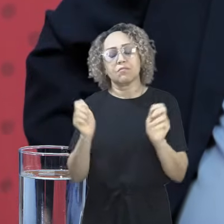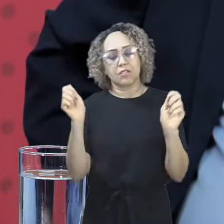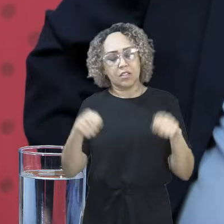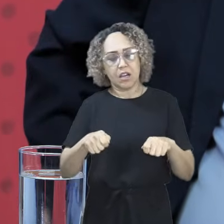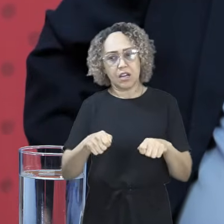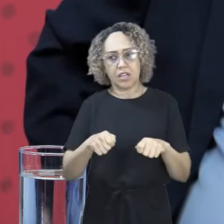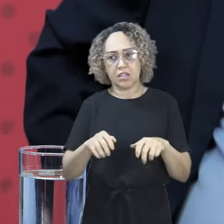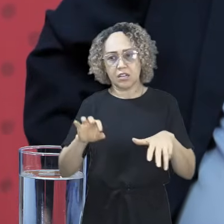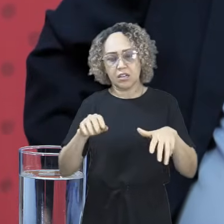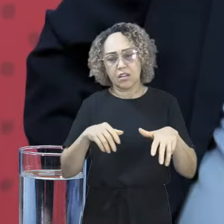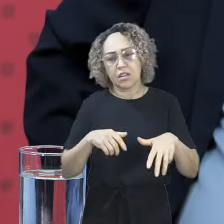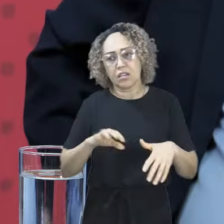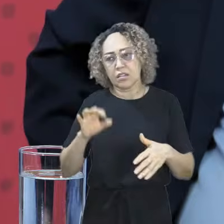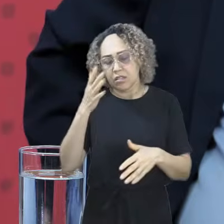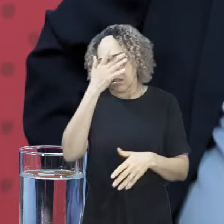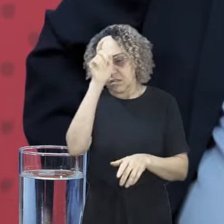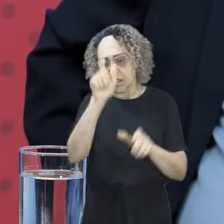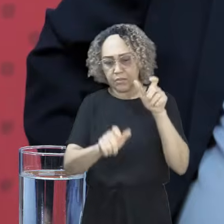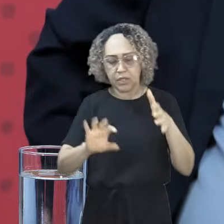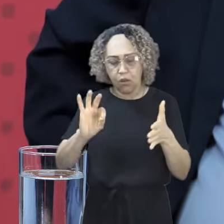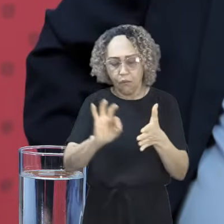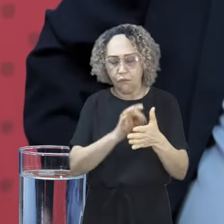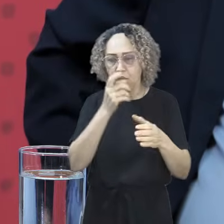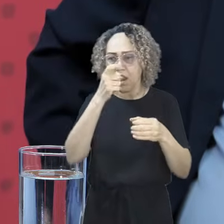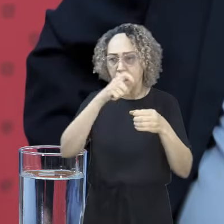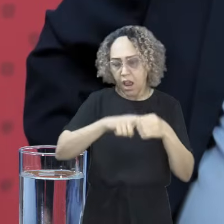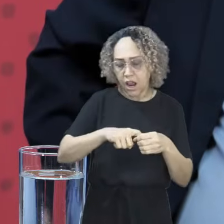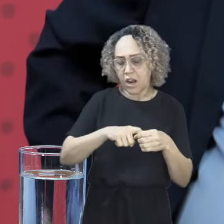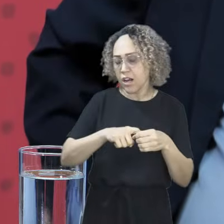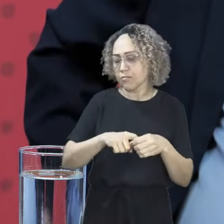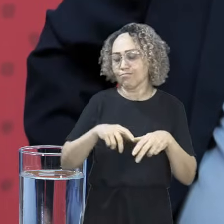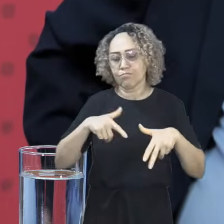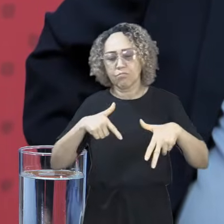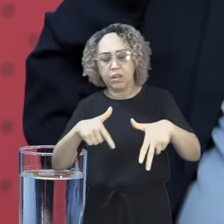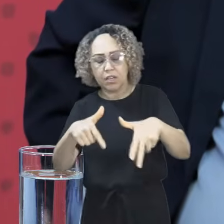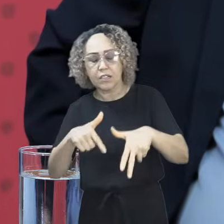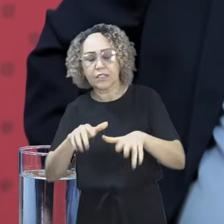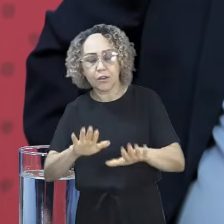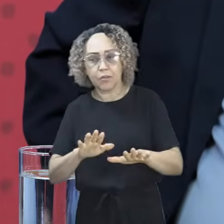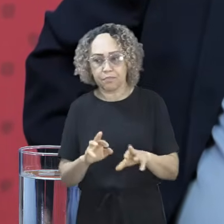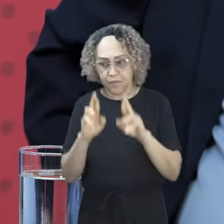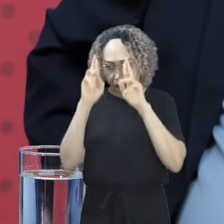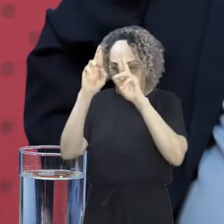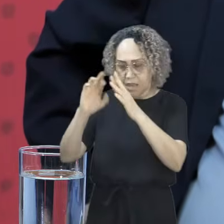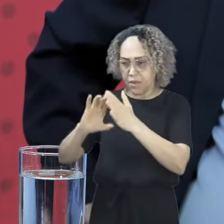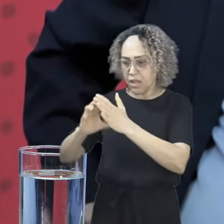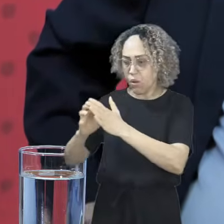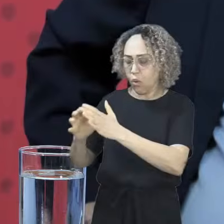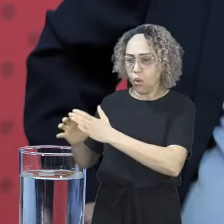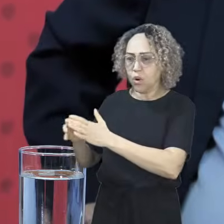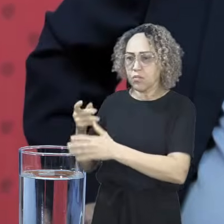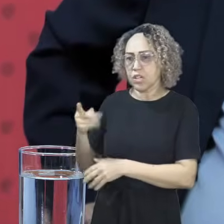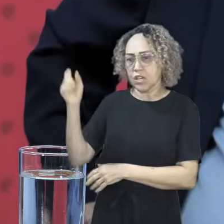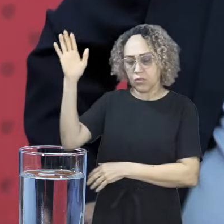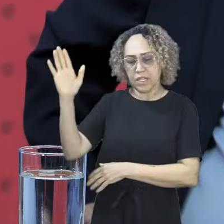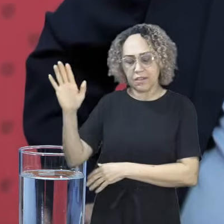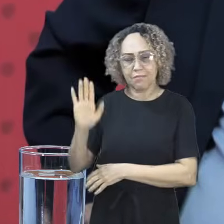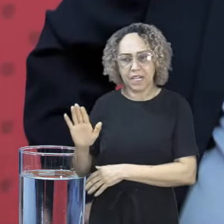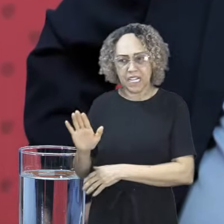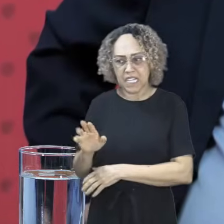todo respeito a todos os partidos brasileiros, nenhum partido no Brasil teria condições de fazer isso que o PT